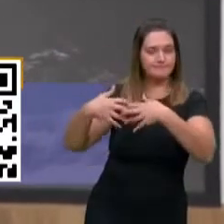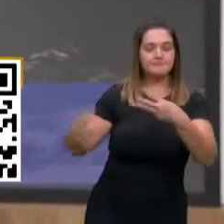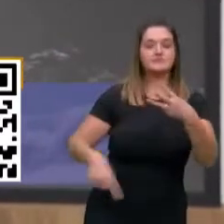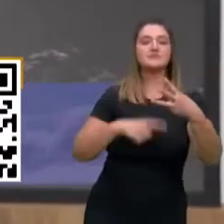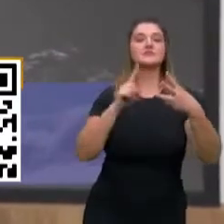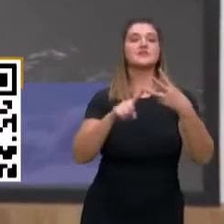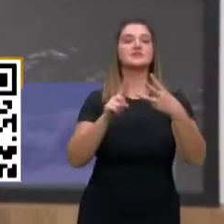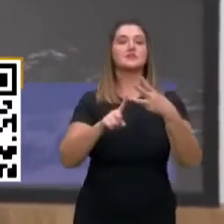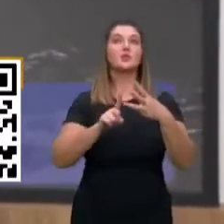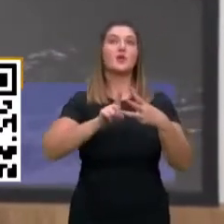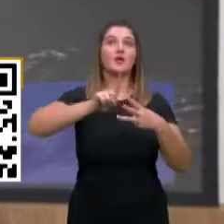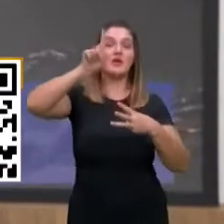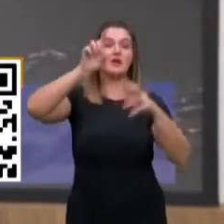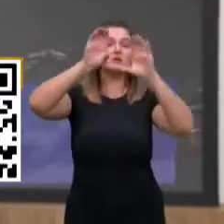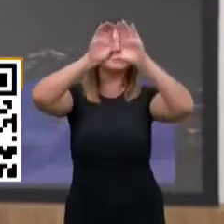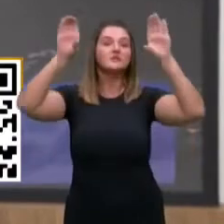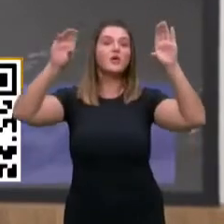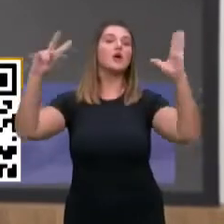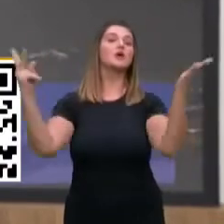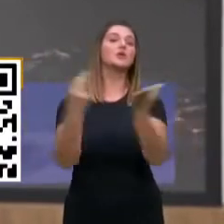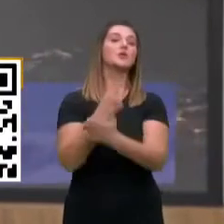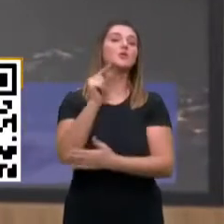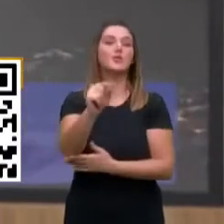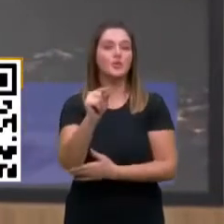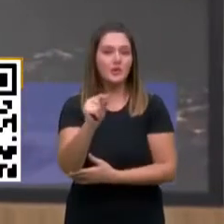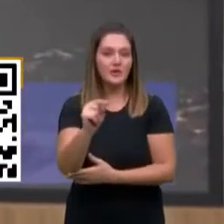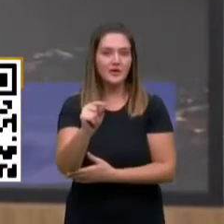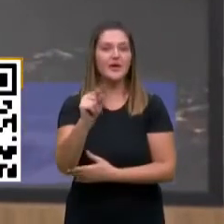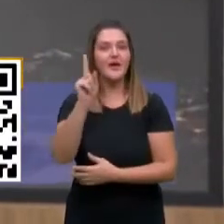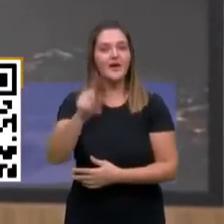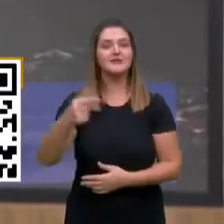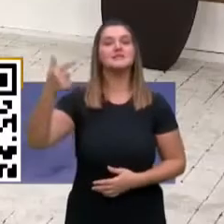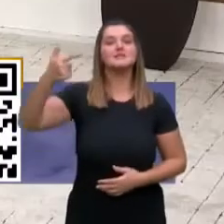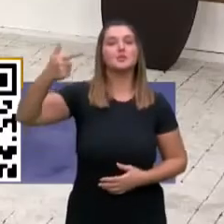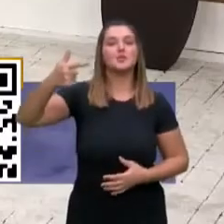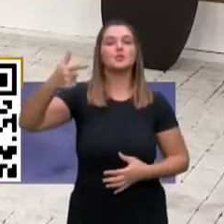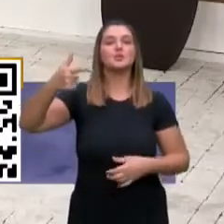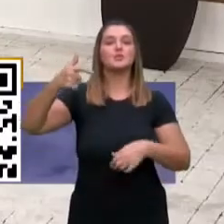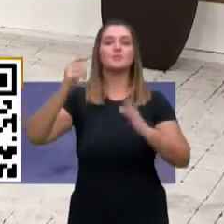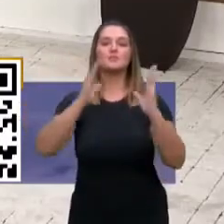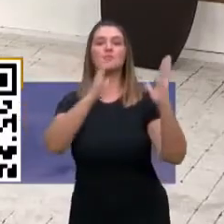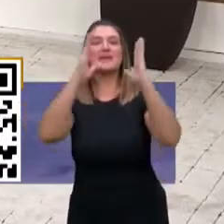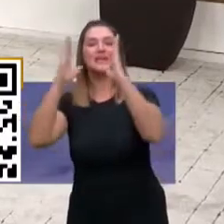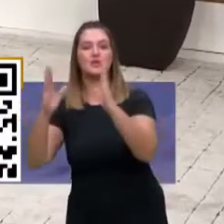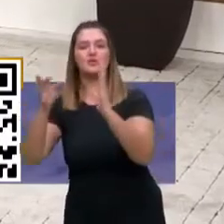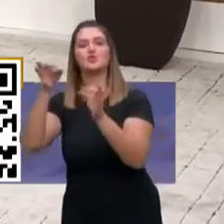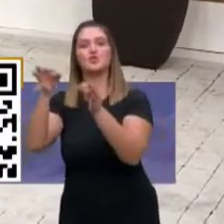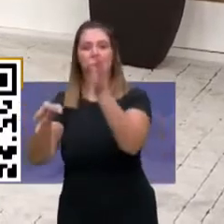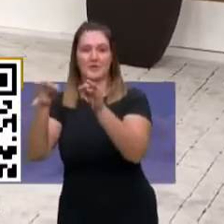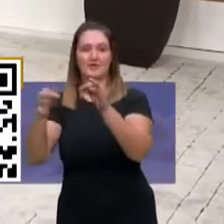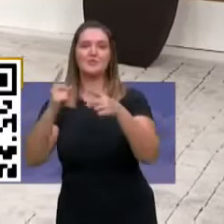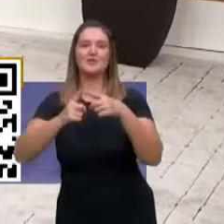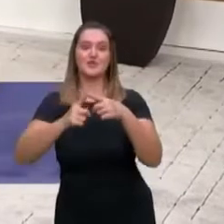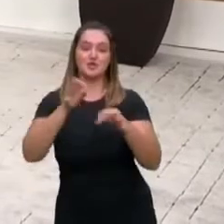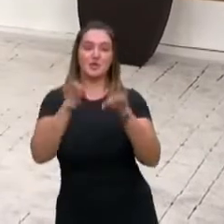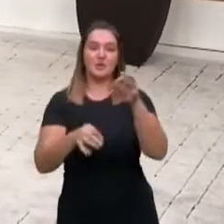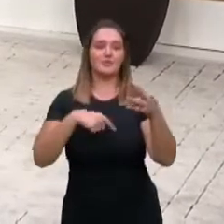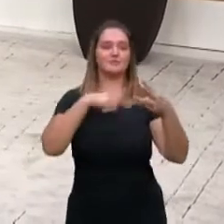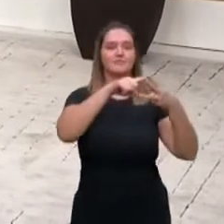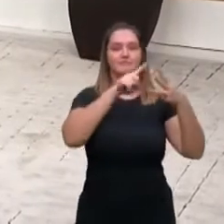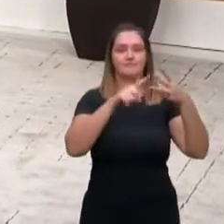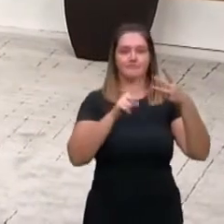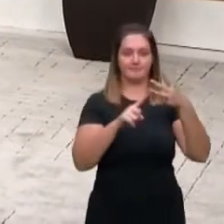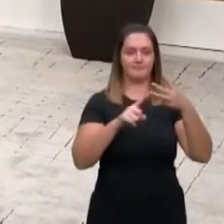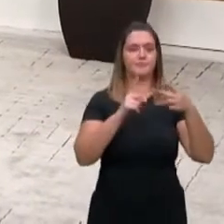a segunda fase do juízo final. A segunda fase. O juízo final está dividido em 3 fases.